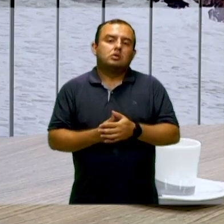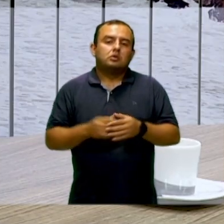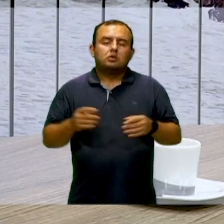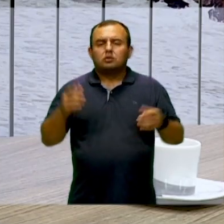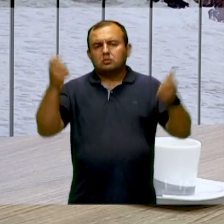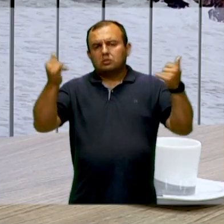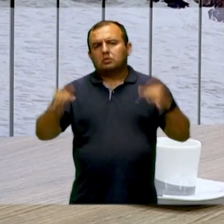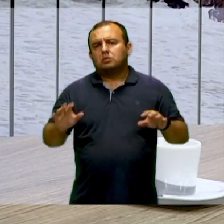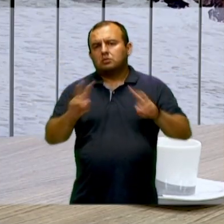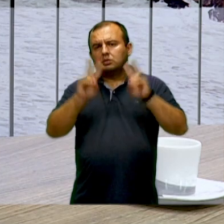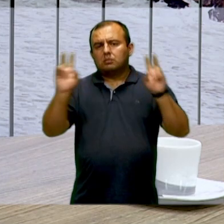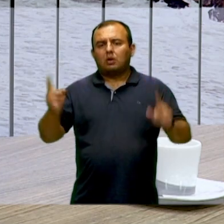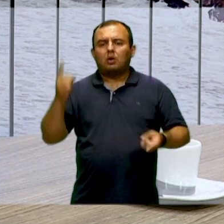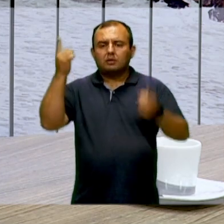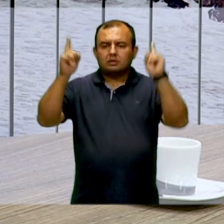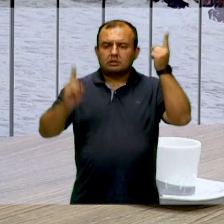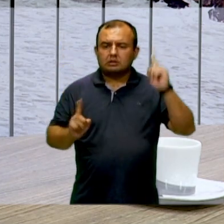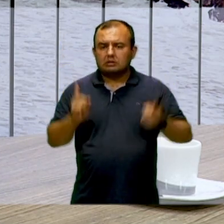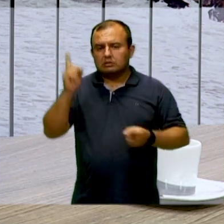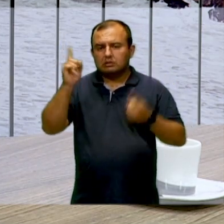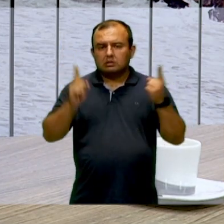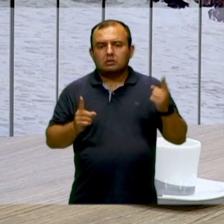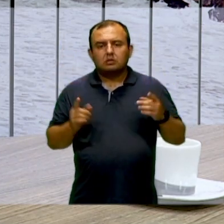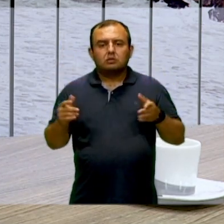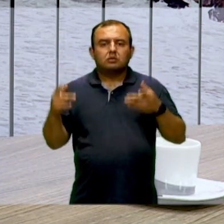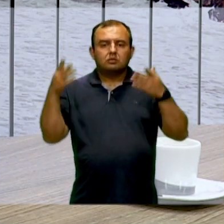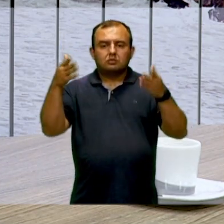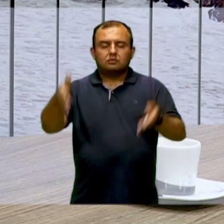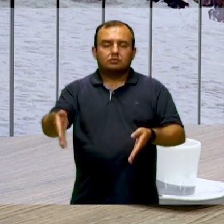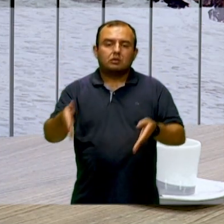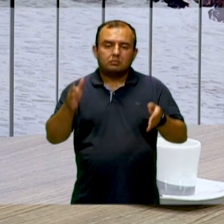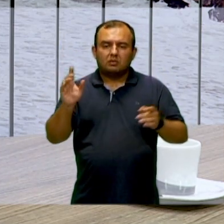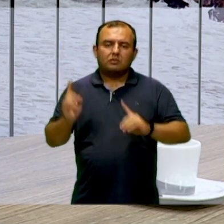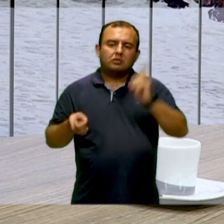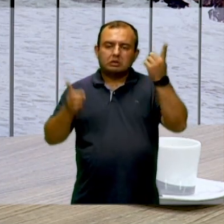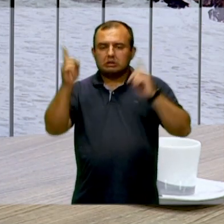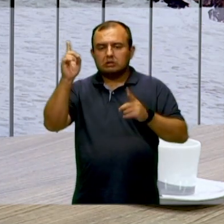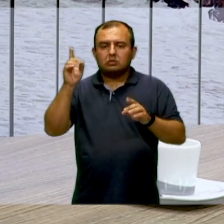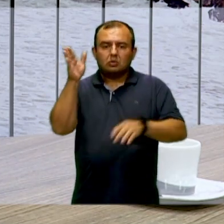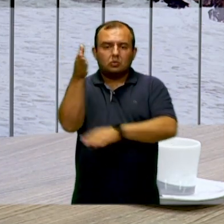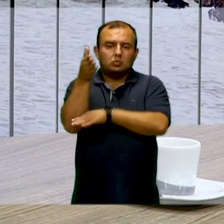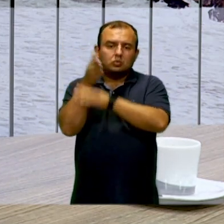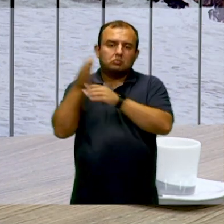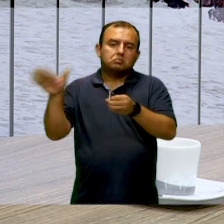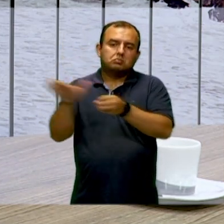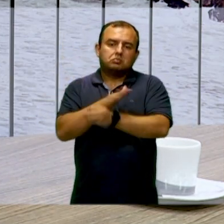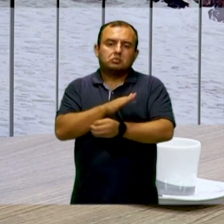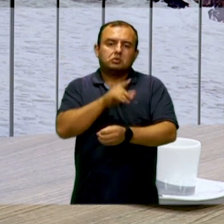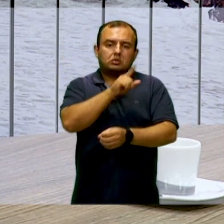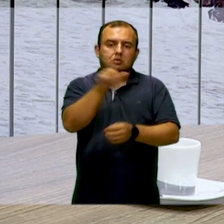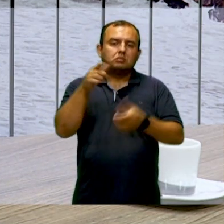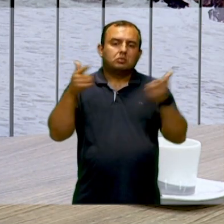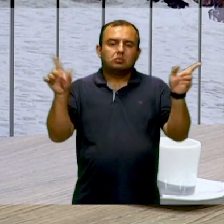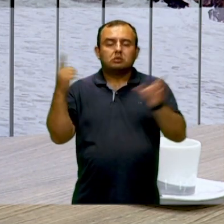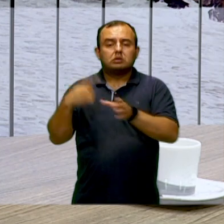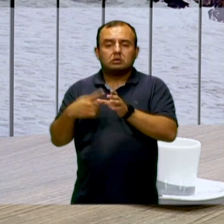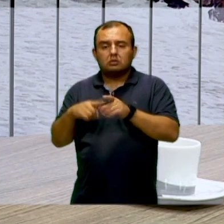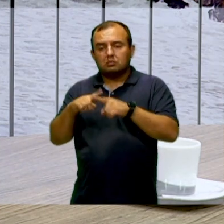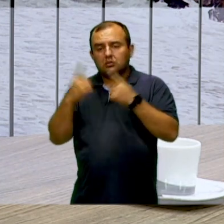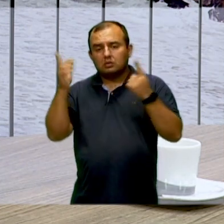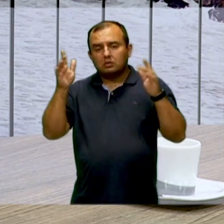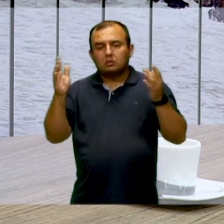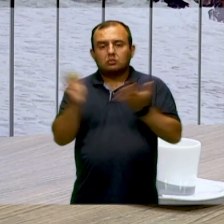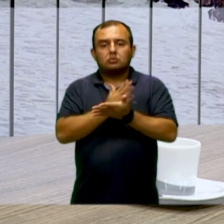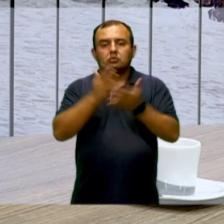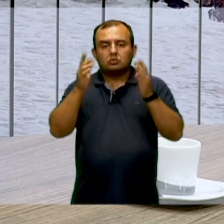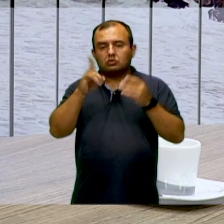carnaval. As pessoas não vieram em Itajaí para ver o carnaval. Os hotéis estavam cheios, muitos para ir para outras cidades, mas eles também ficaram em